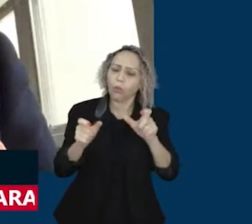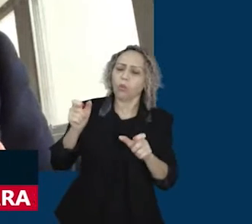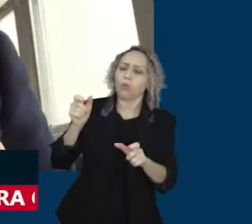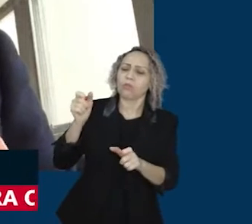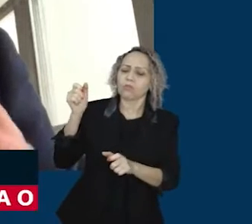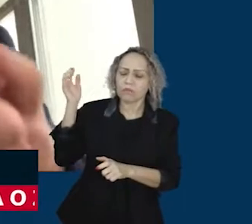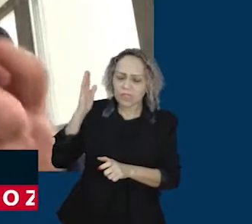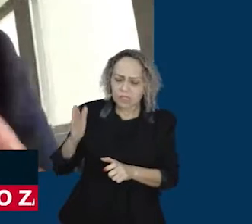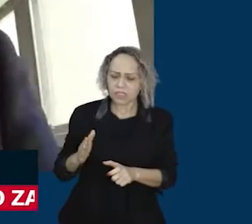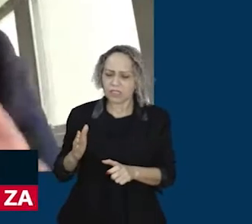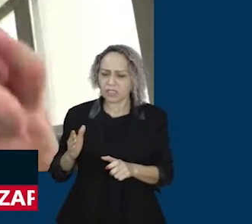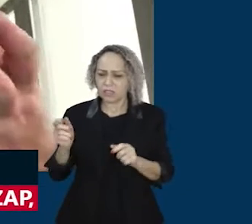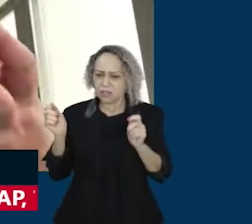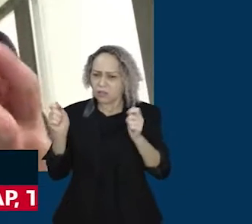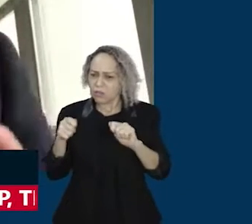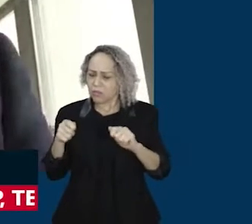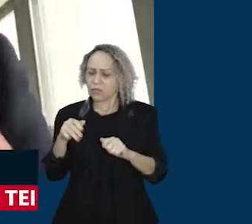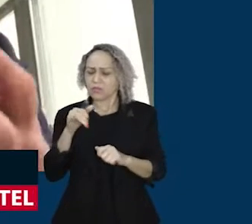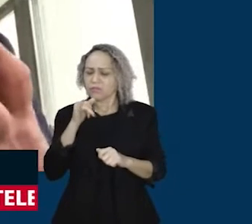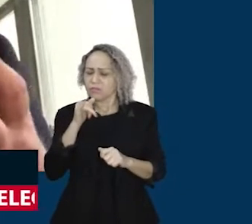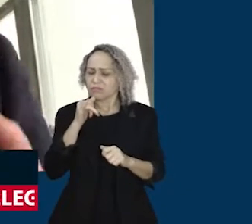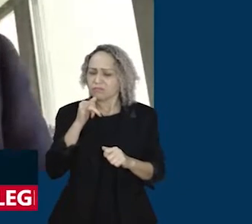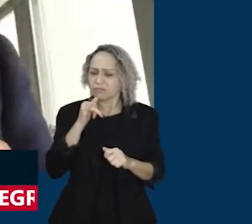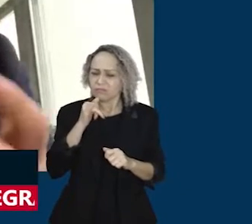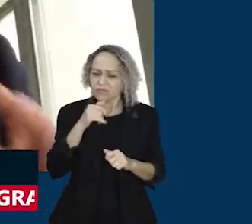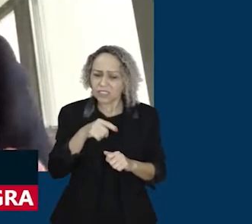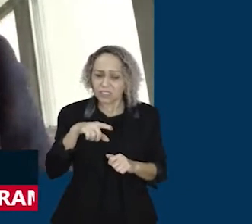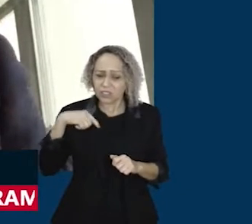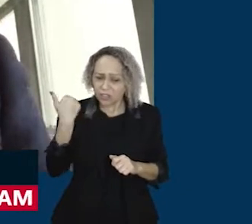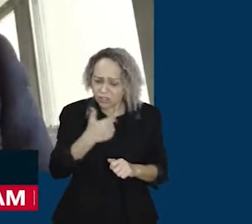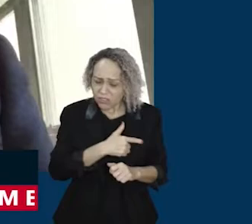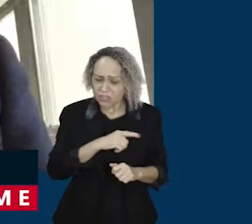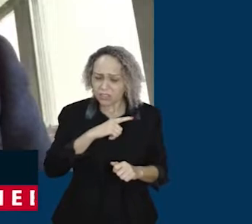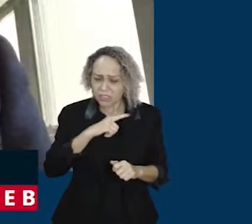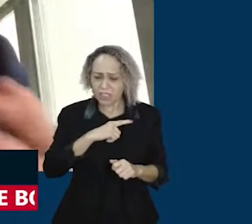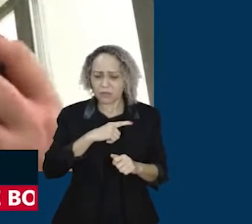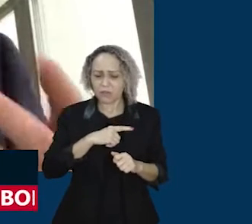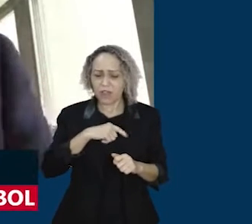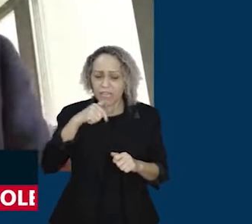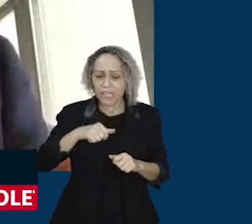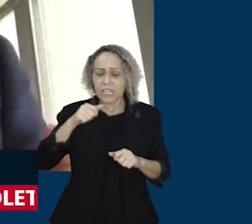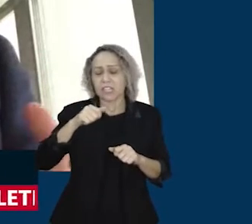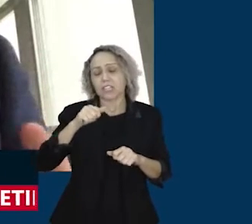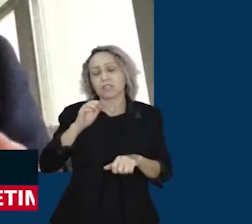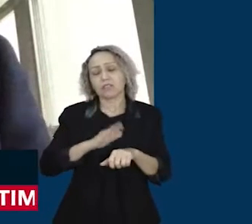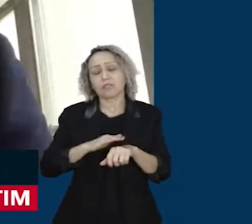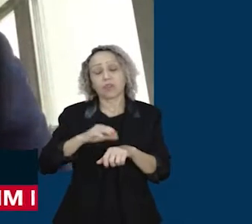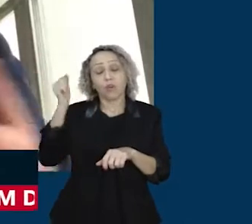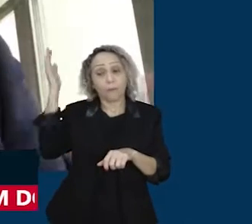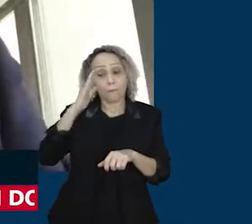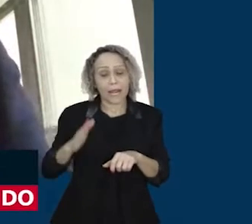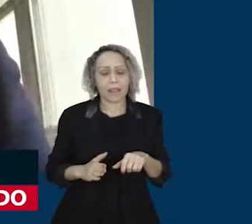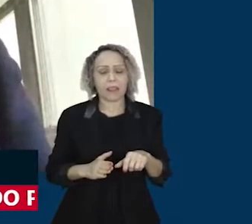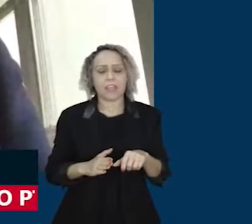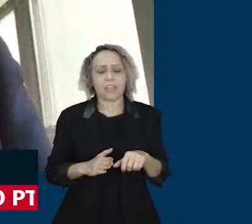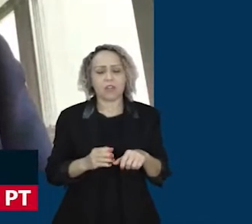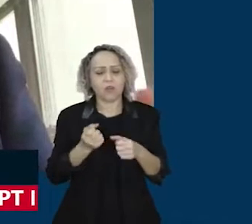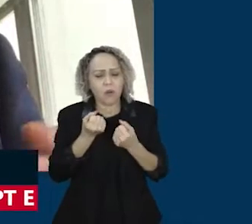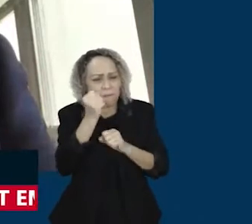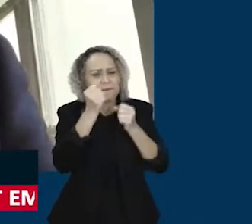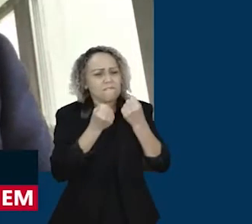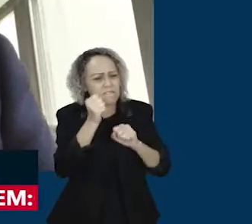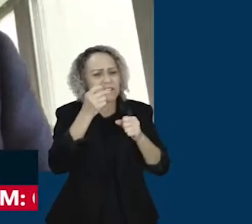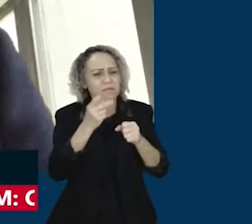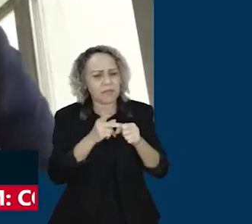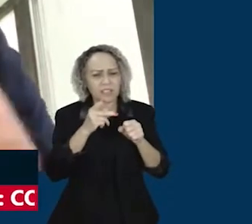bom sentido, da autossuficiência que nós conquistamos em petróleo e do fato de termos 80%